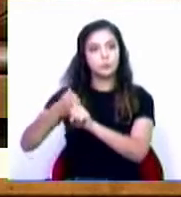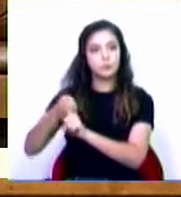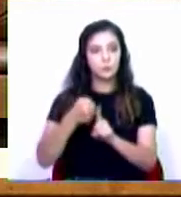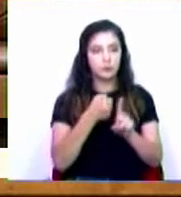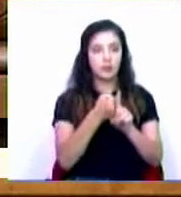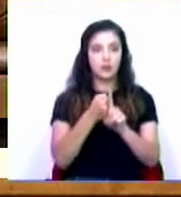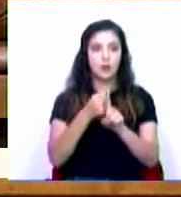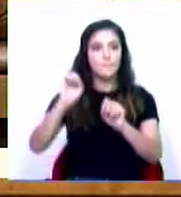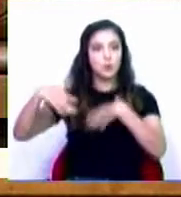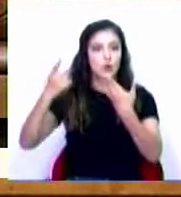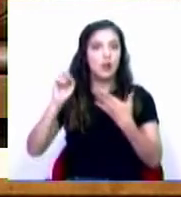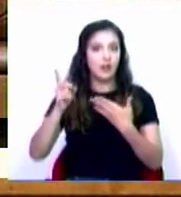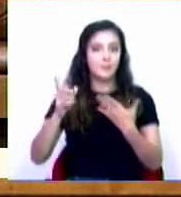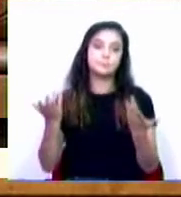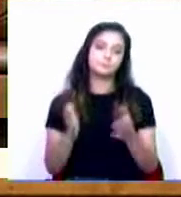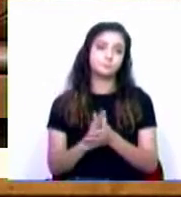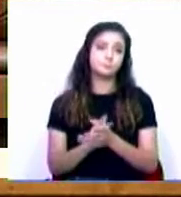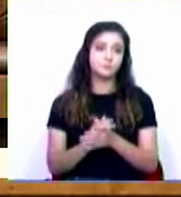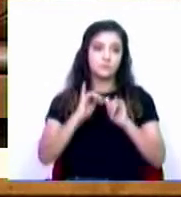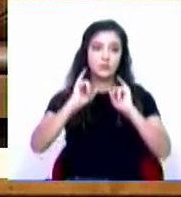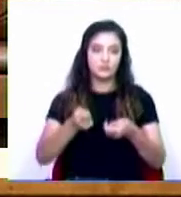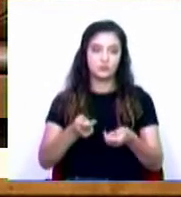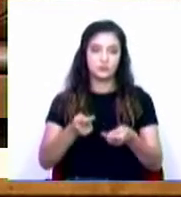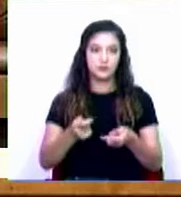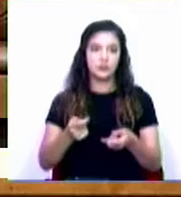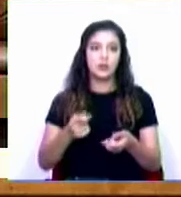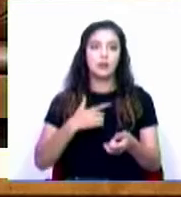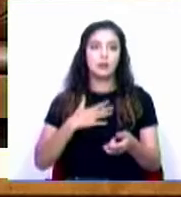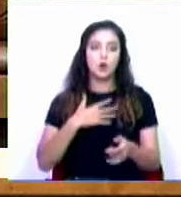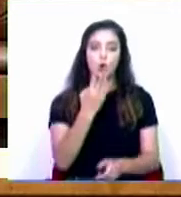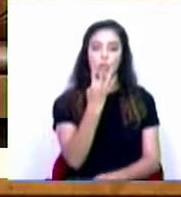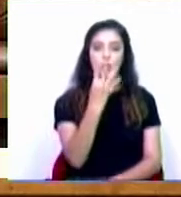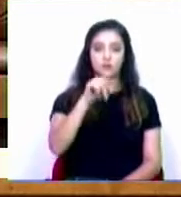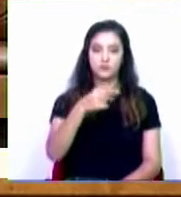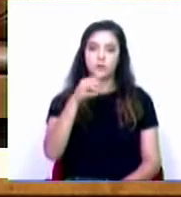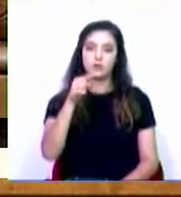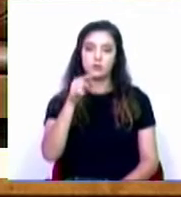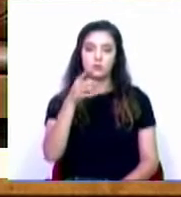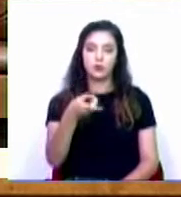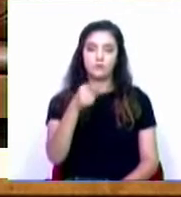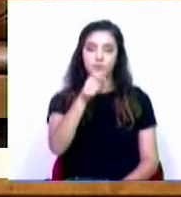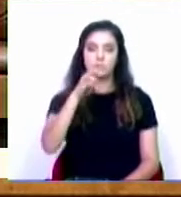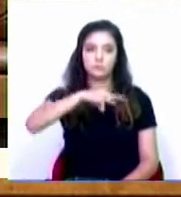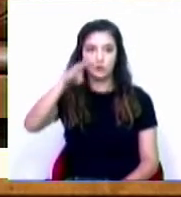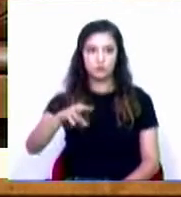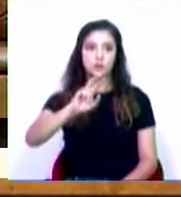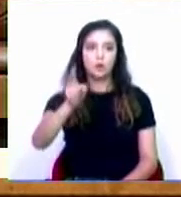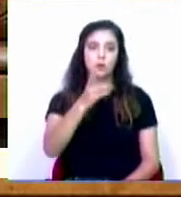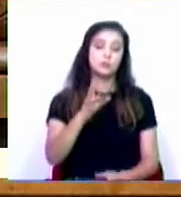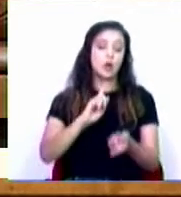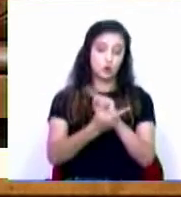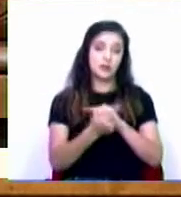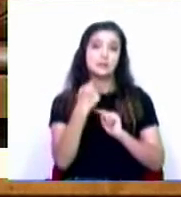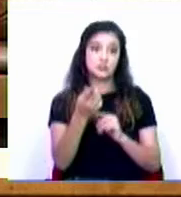prioridade. O investimento direto nas empresas é de 4,9 mil milhões de euros. Sabemos que é contraditório com o que se diz, mas é o